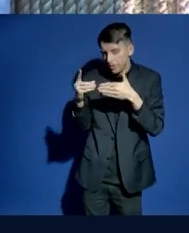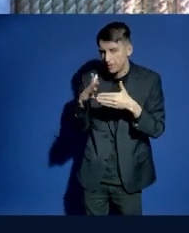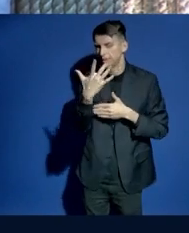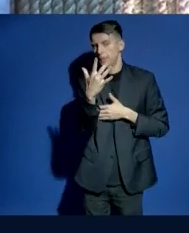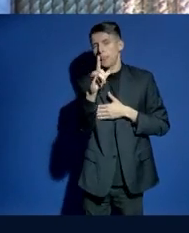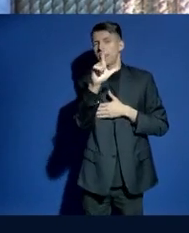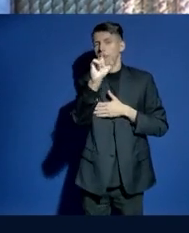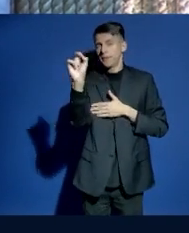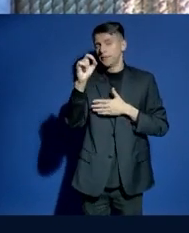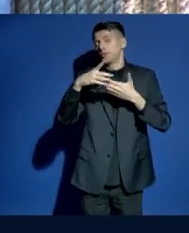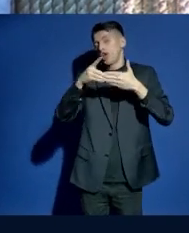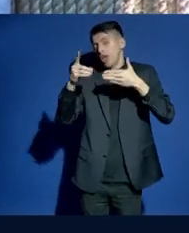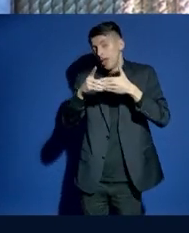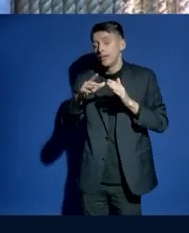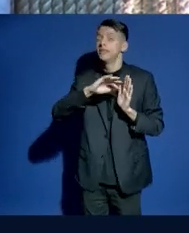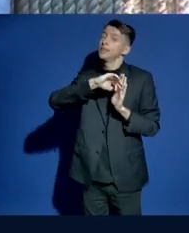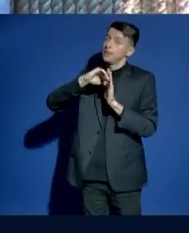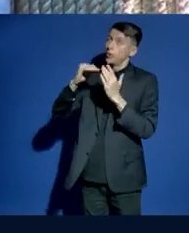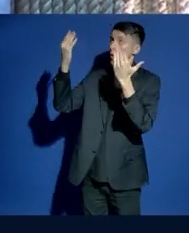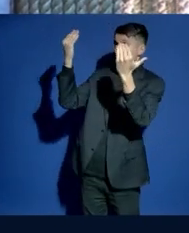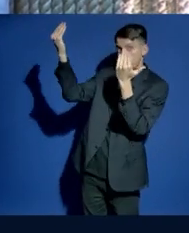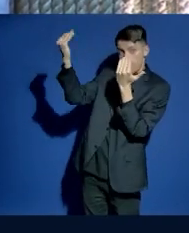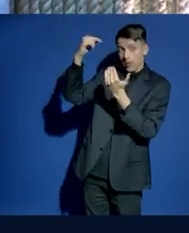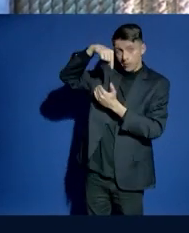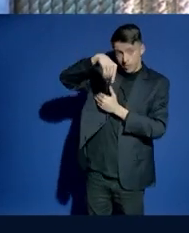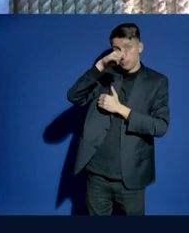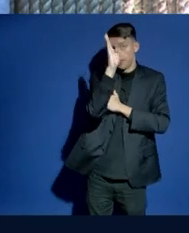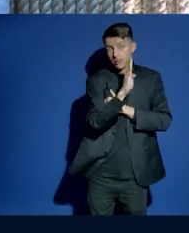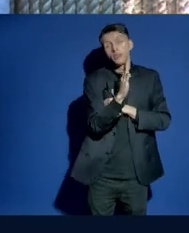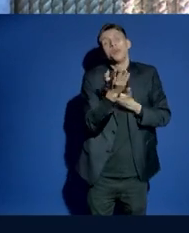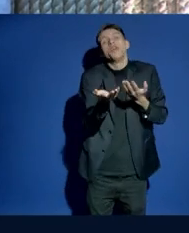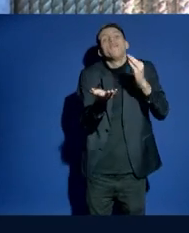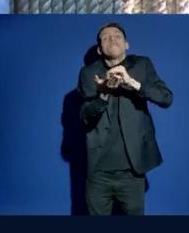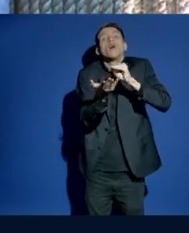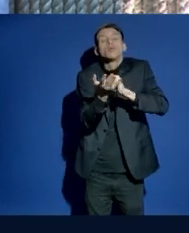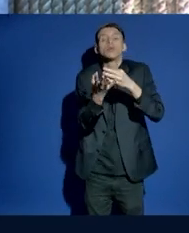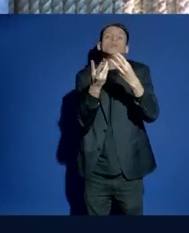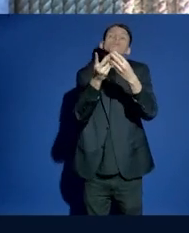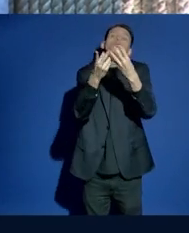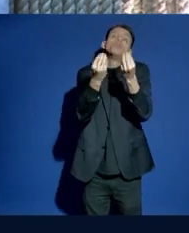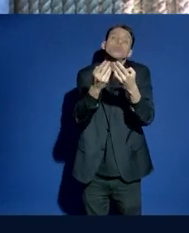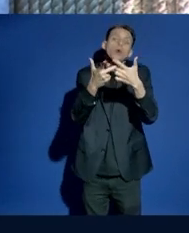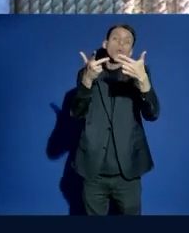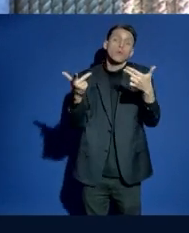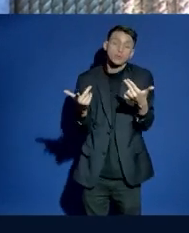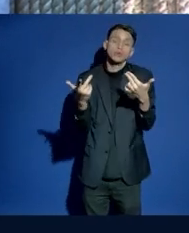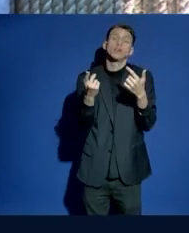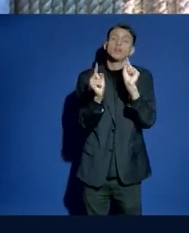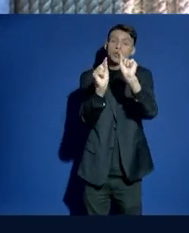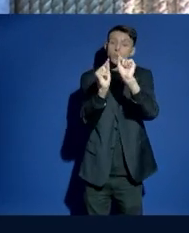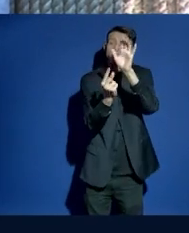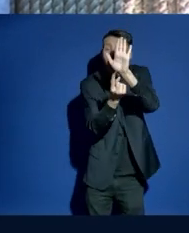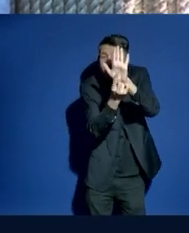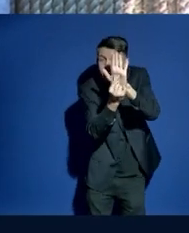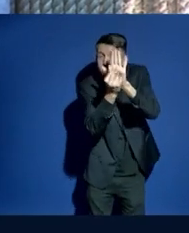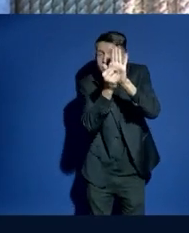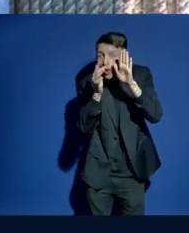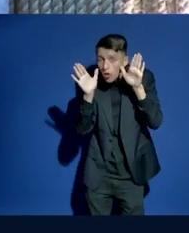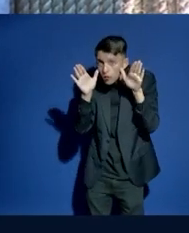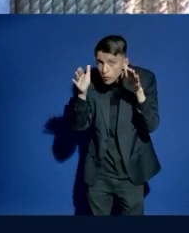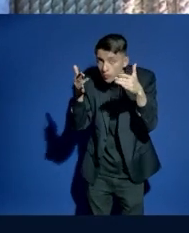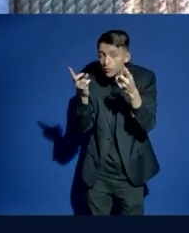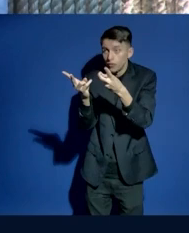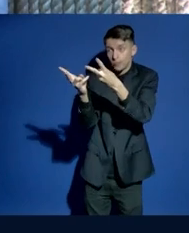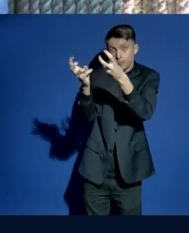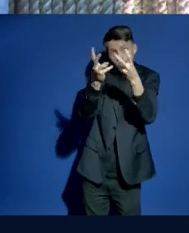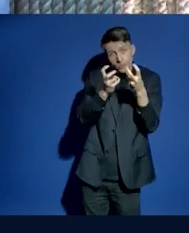tá particularmente a gente entende que a grande rentabilidade desse projeto o game changer vai ser